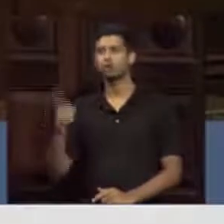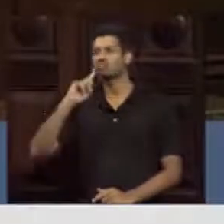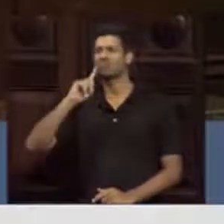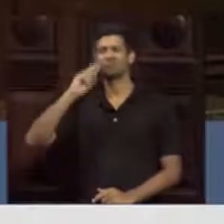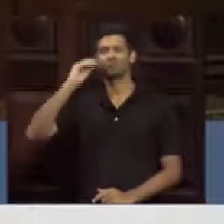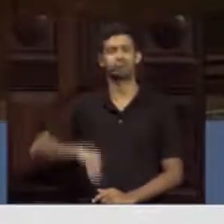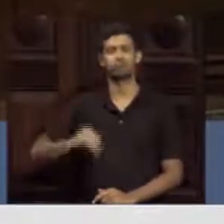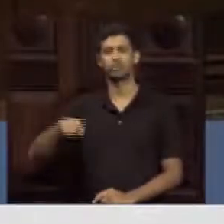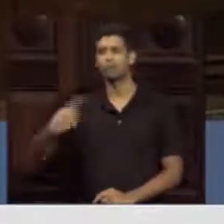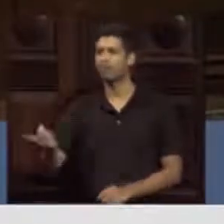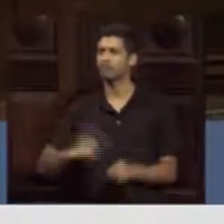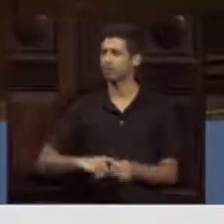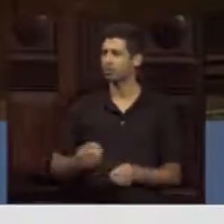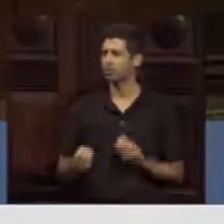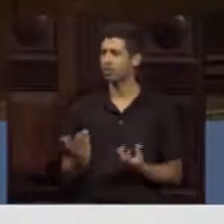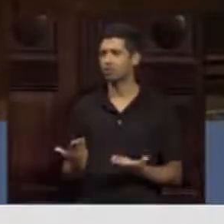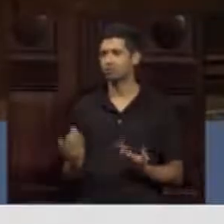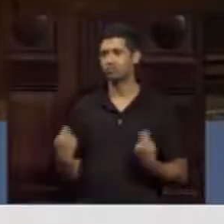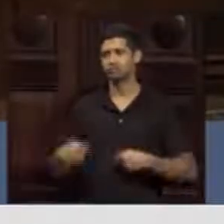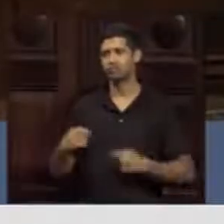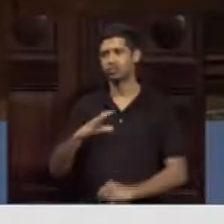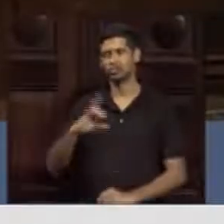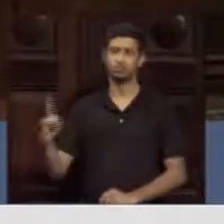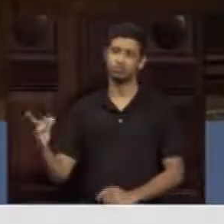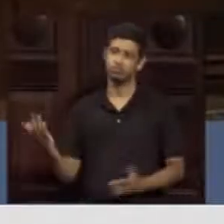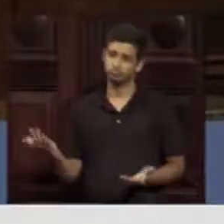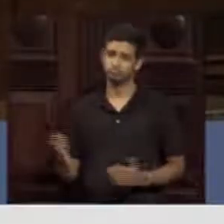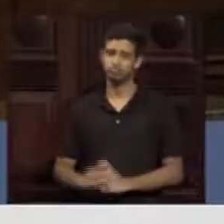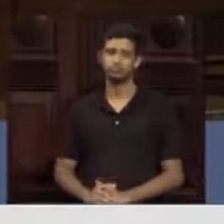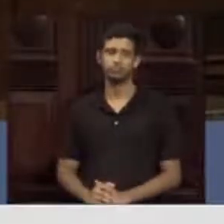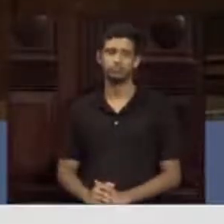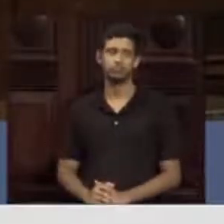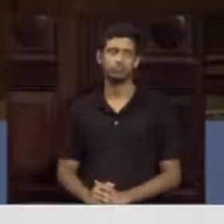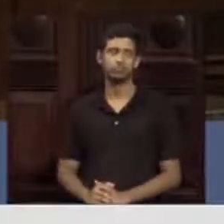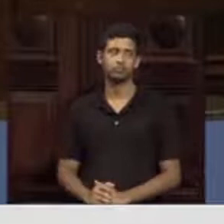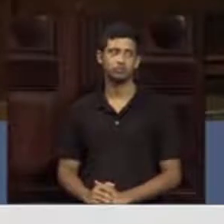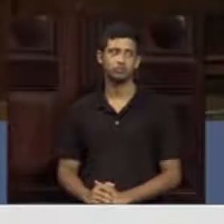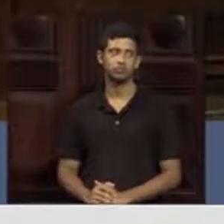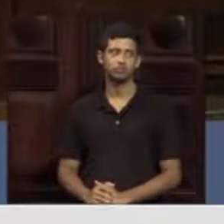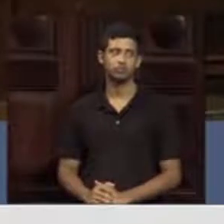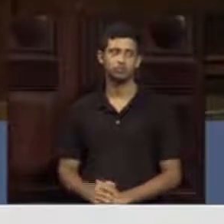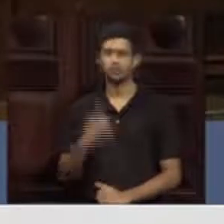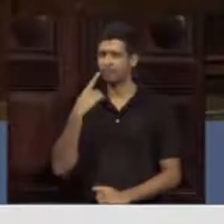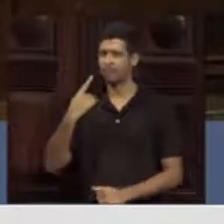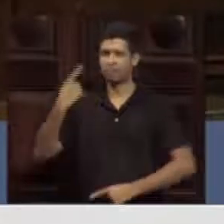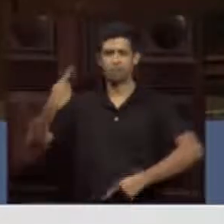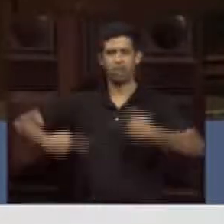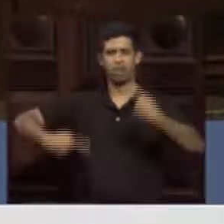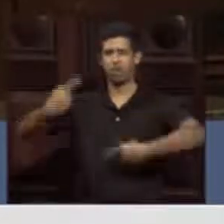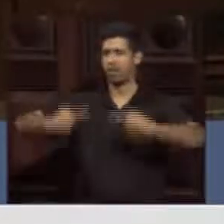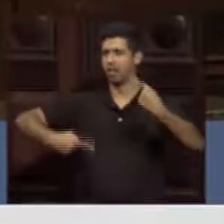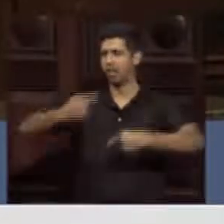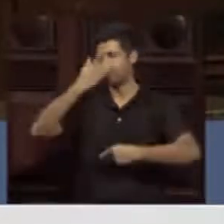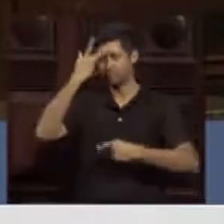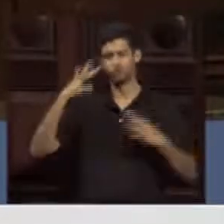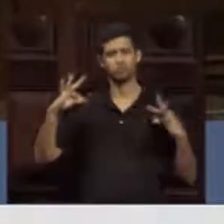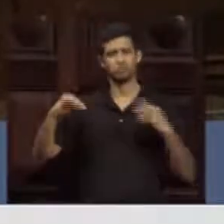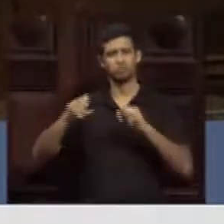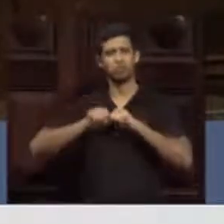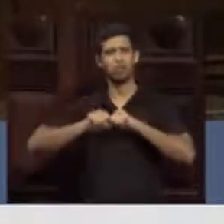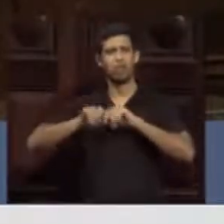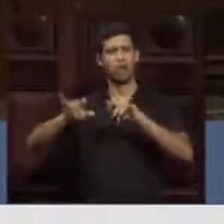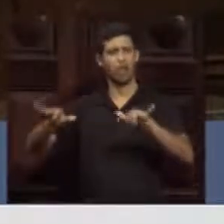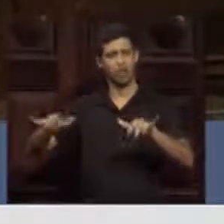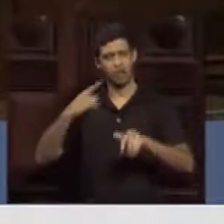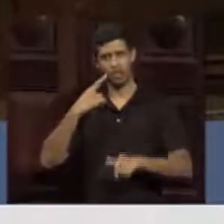teoria, um coordenador das secretarias. Esse tiroteio público no mais alto escalão